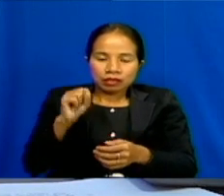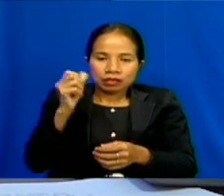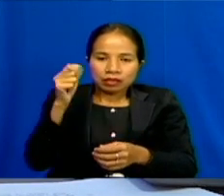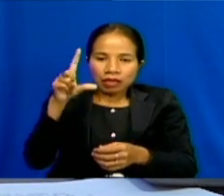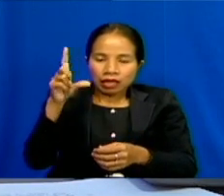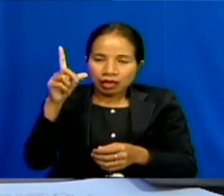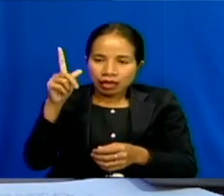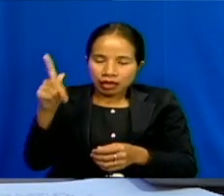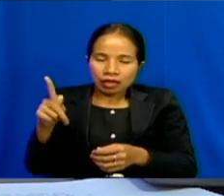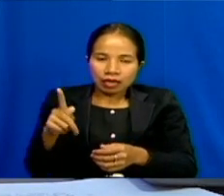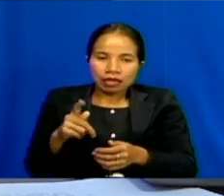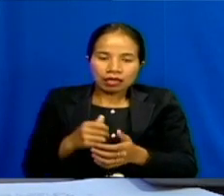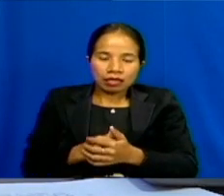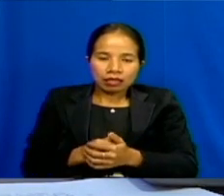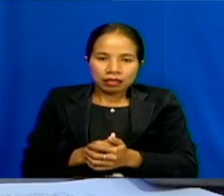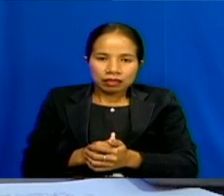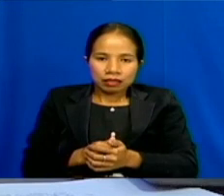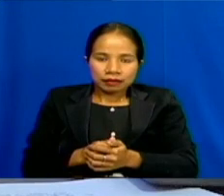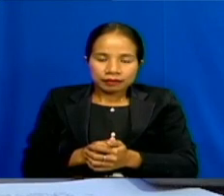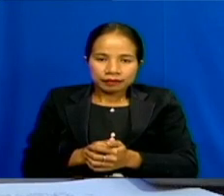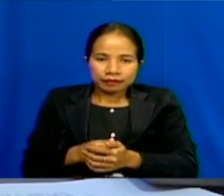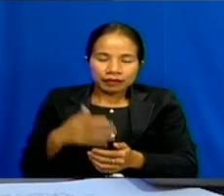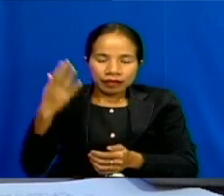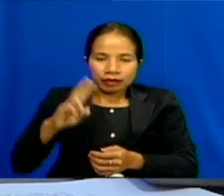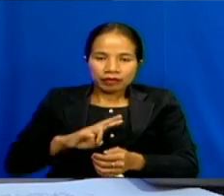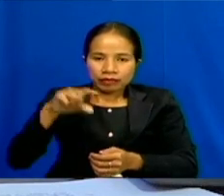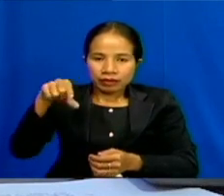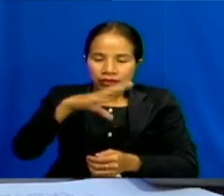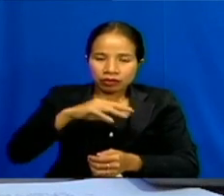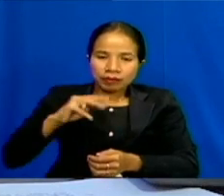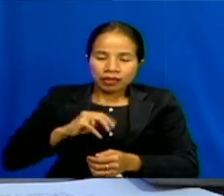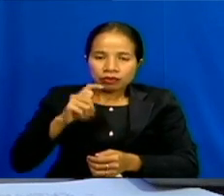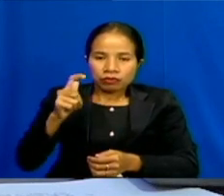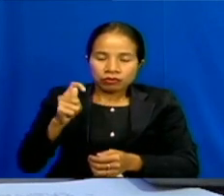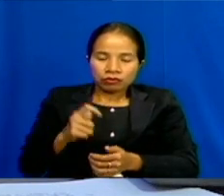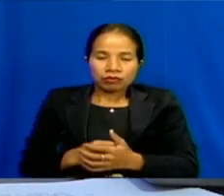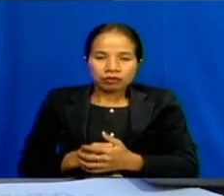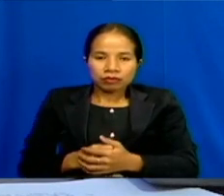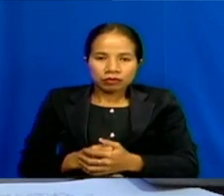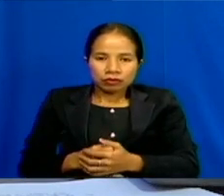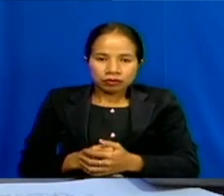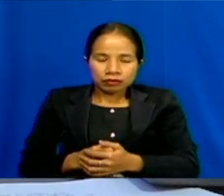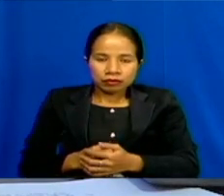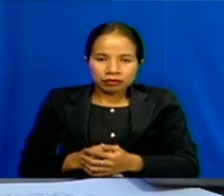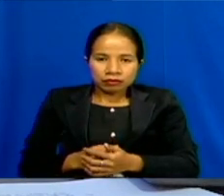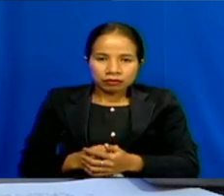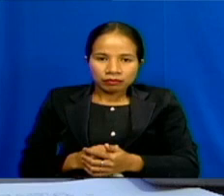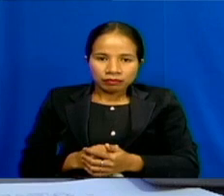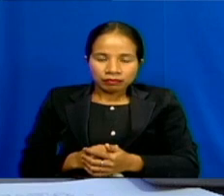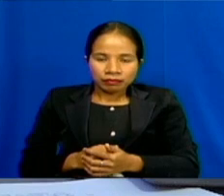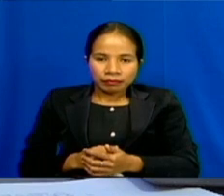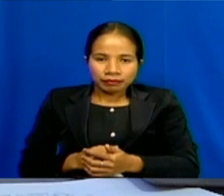fong iya perbatasan vike ke ho mana tutunya Natarbora ita halo rambutan ini